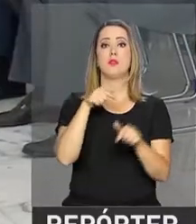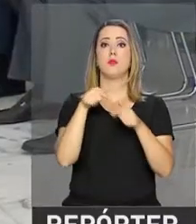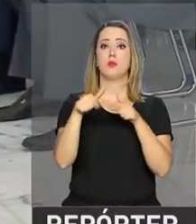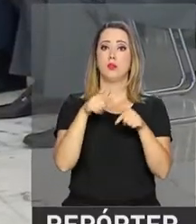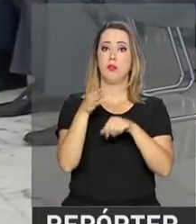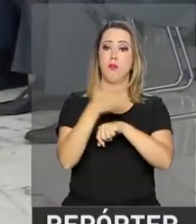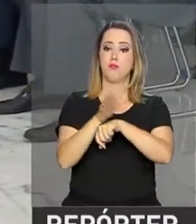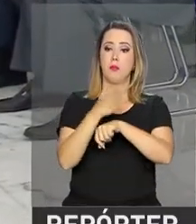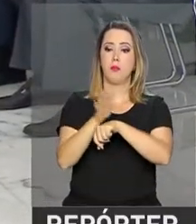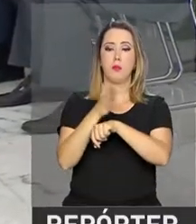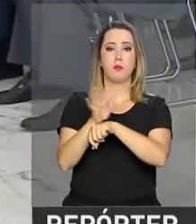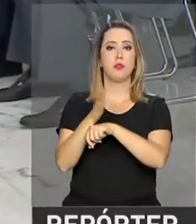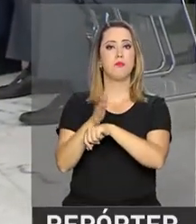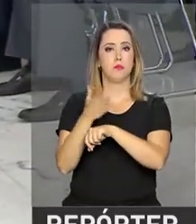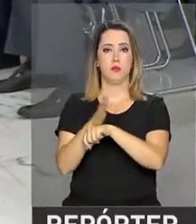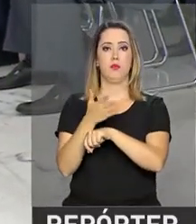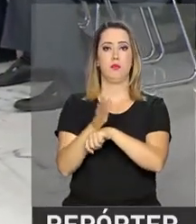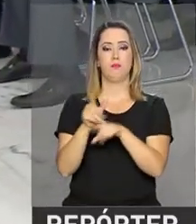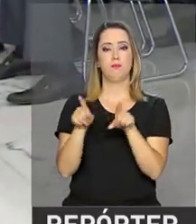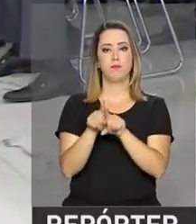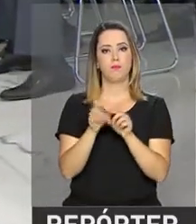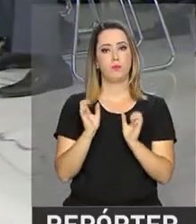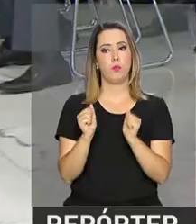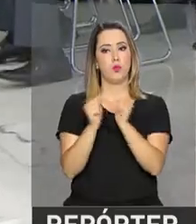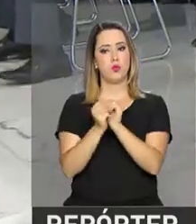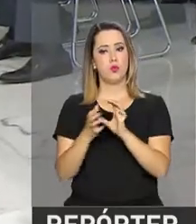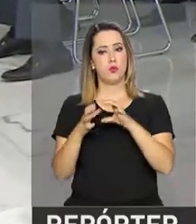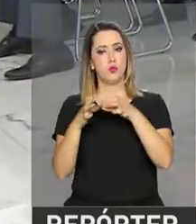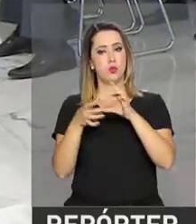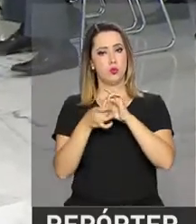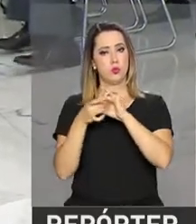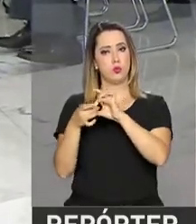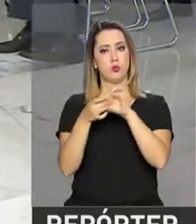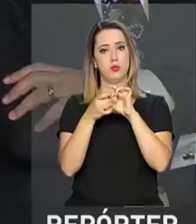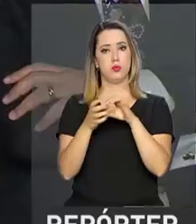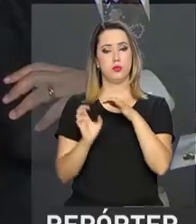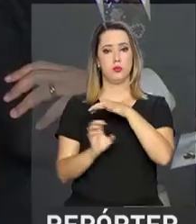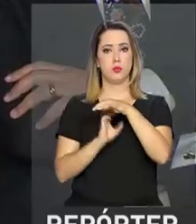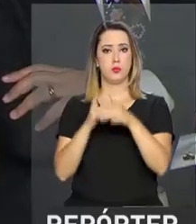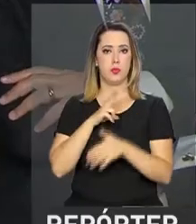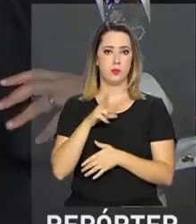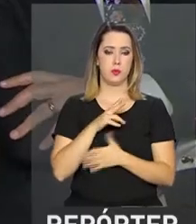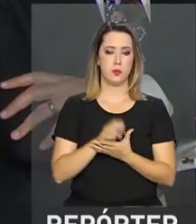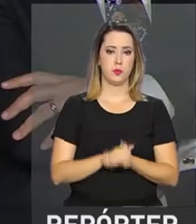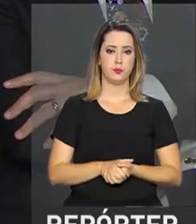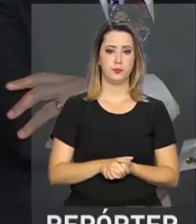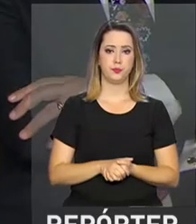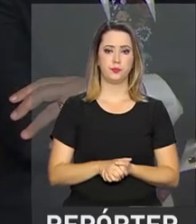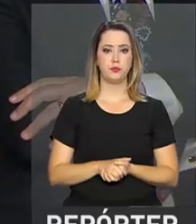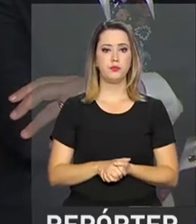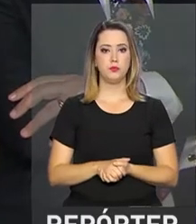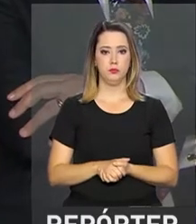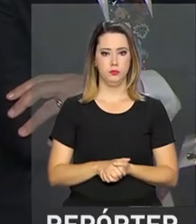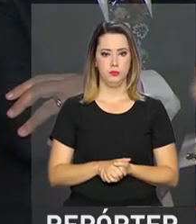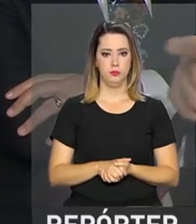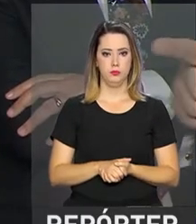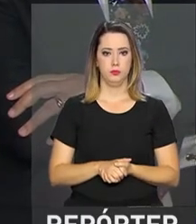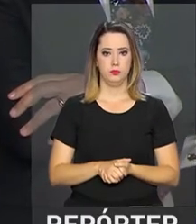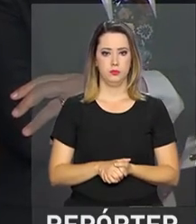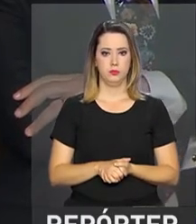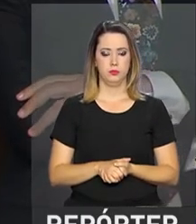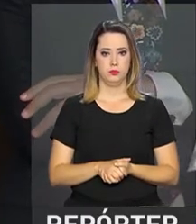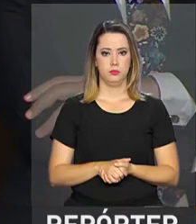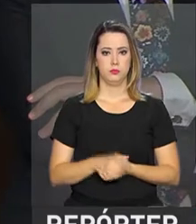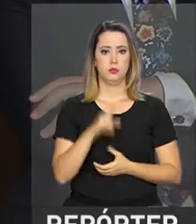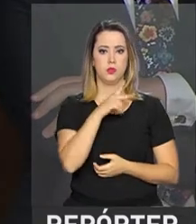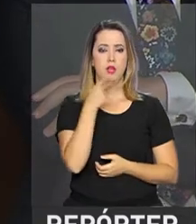O programa vai contar com parceria do setor privado para oferta de emprego. Nós vamos trabalhar com todas as empresas, principalmente essas do ramo